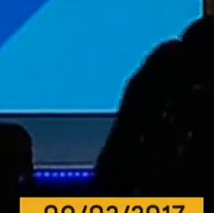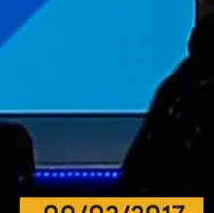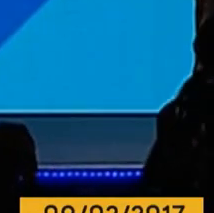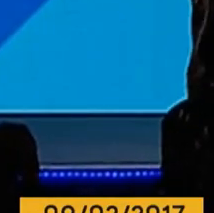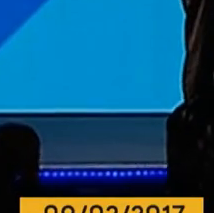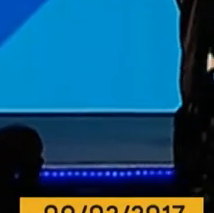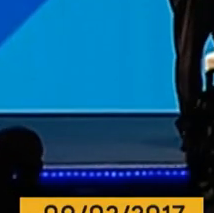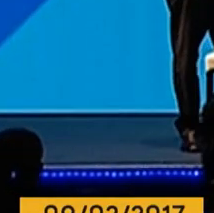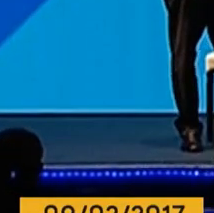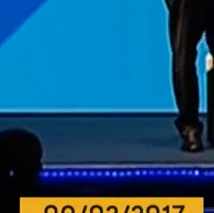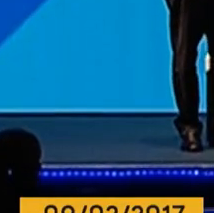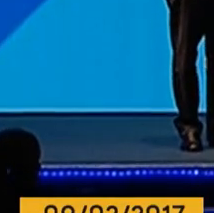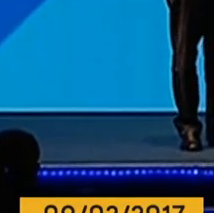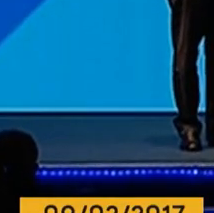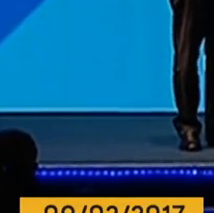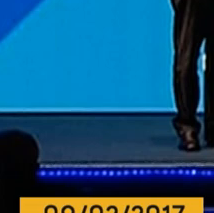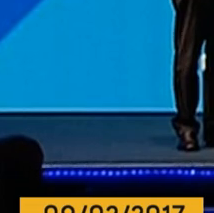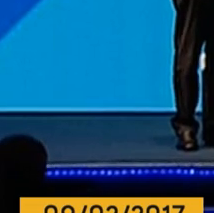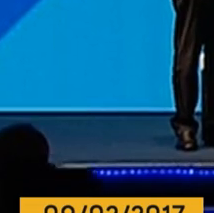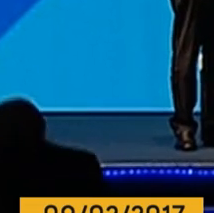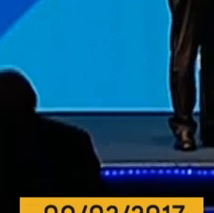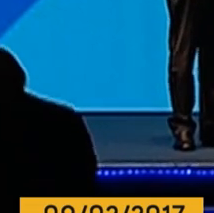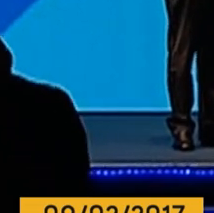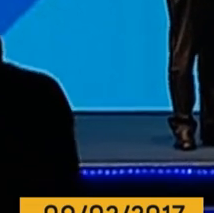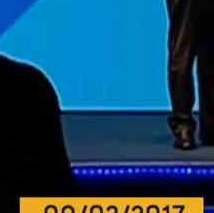está encerrada essa cerimônia de